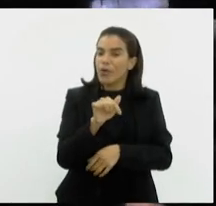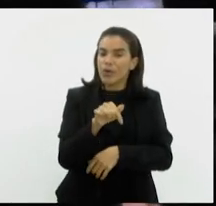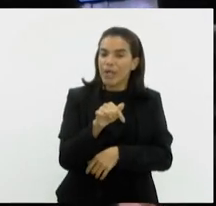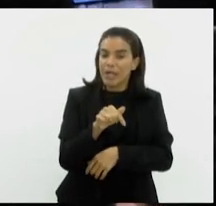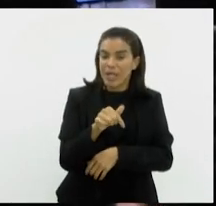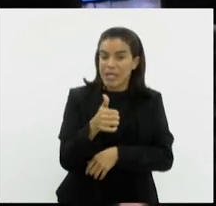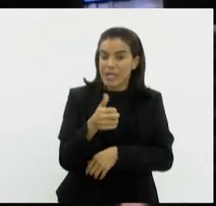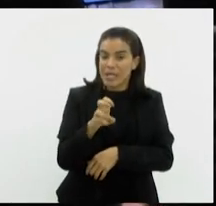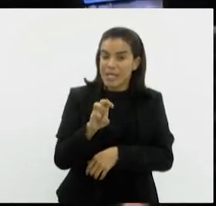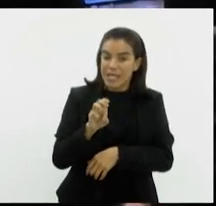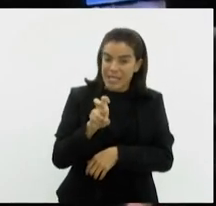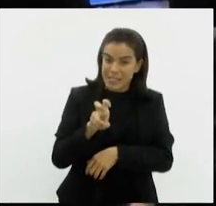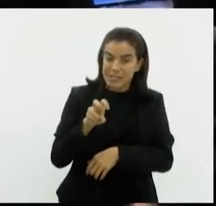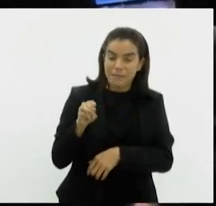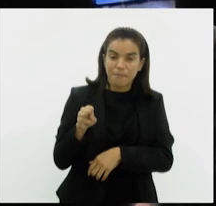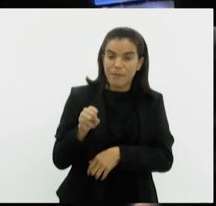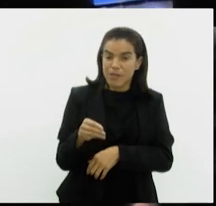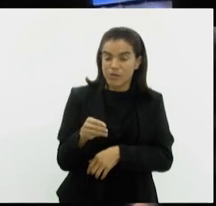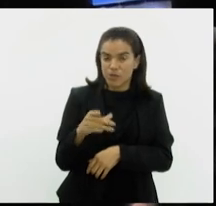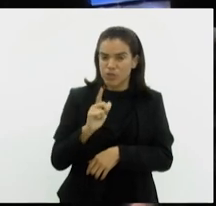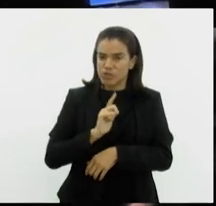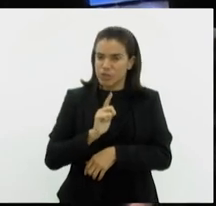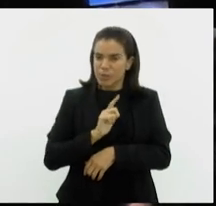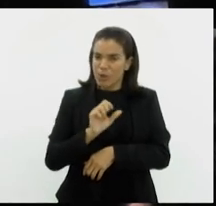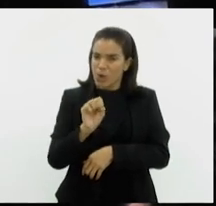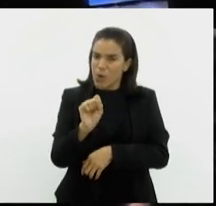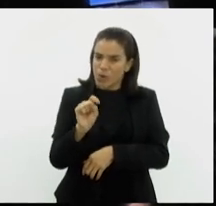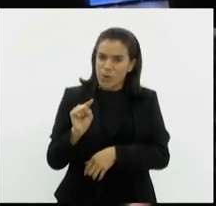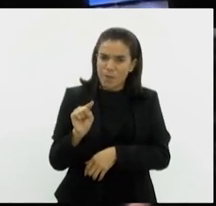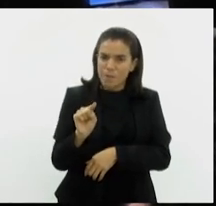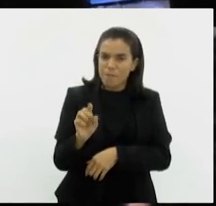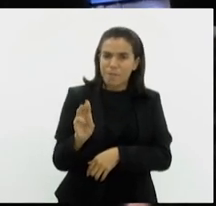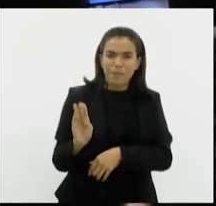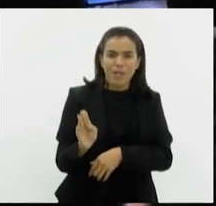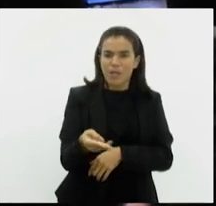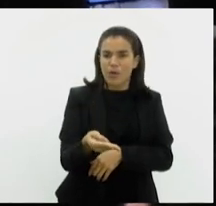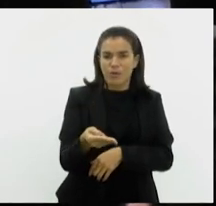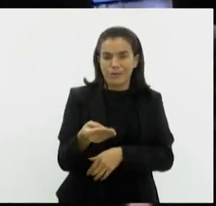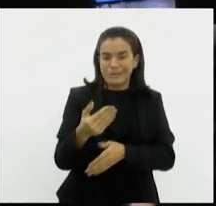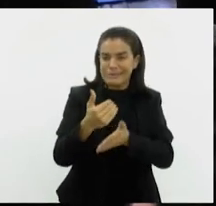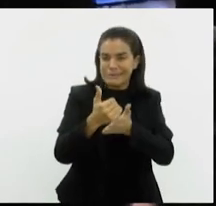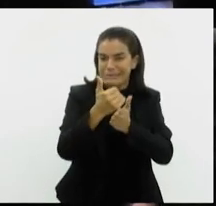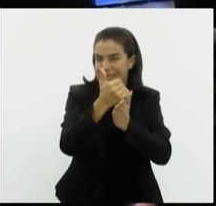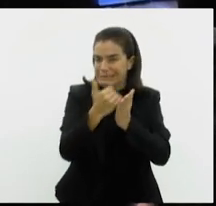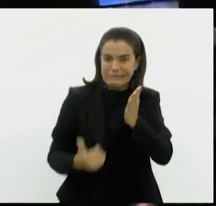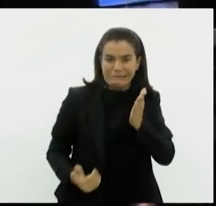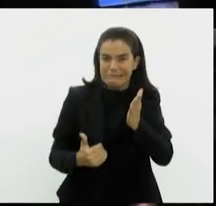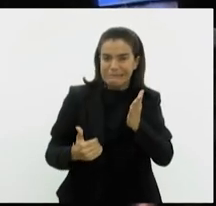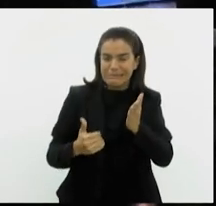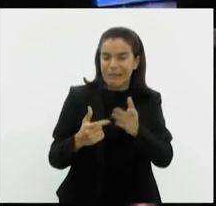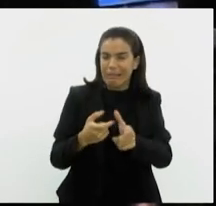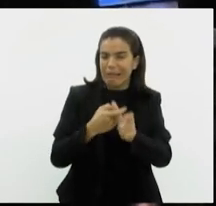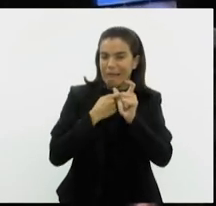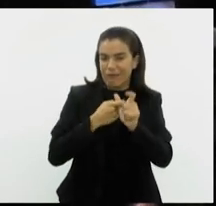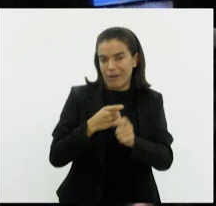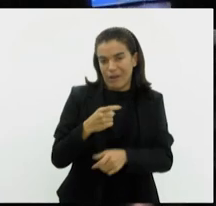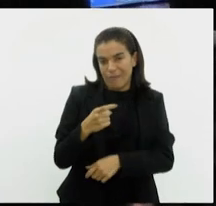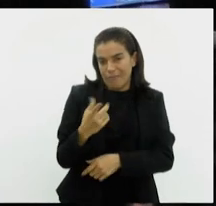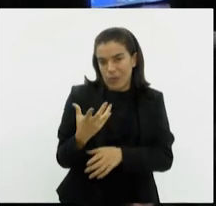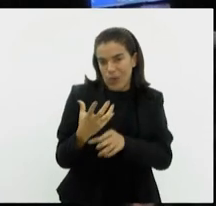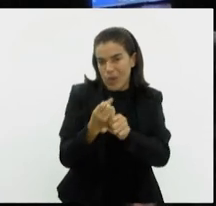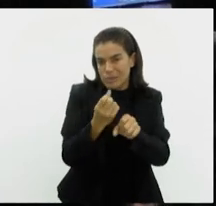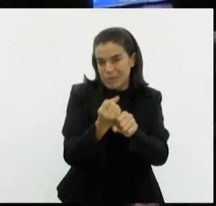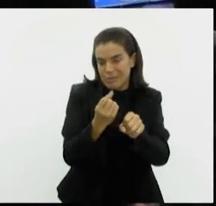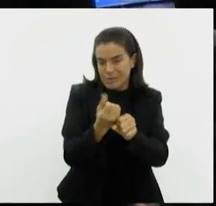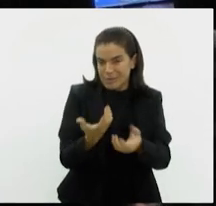ano nós temos R8 bilhões de reais no déficit no orçamento então Não tem lógica diante desse